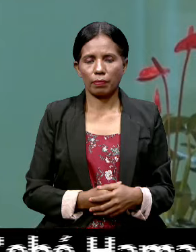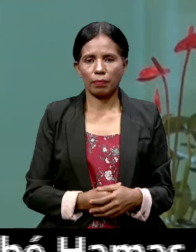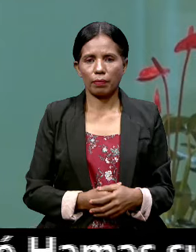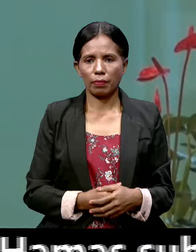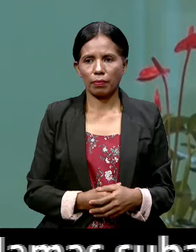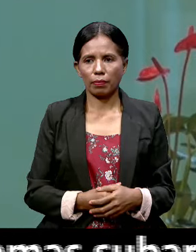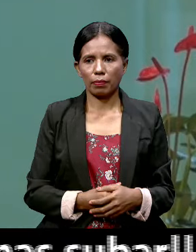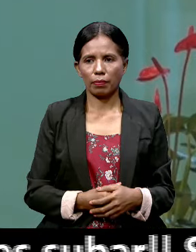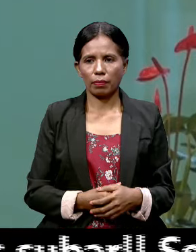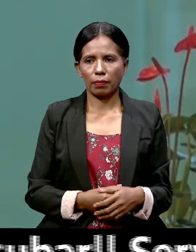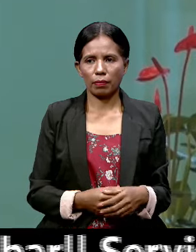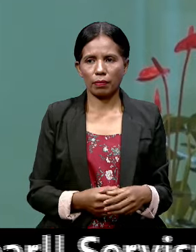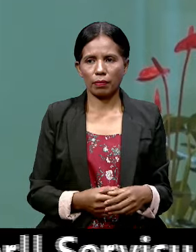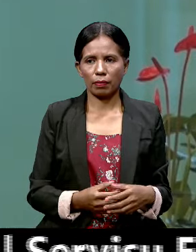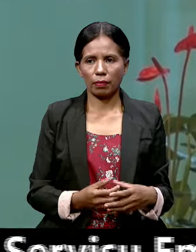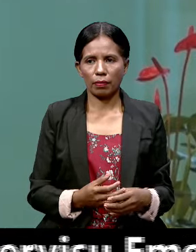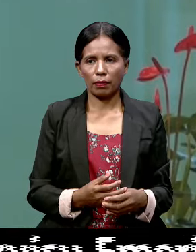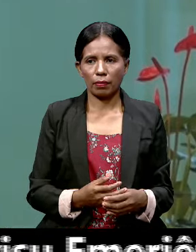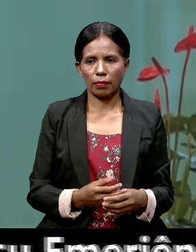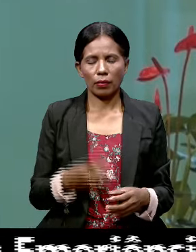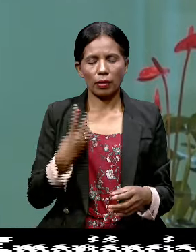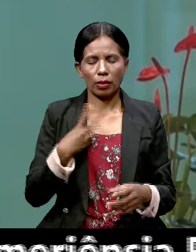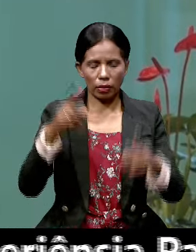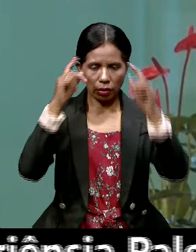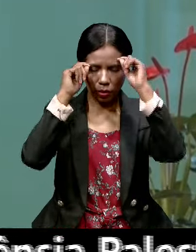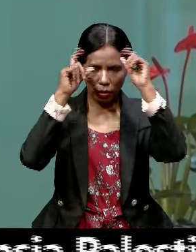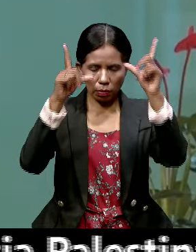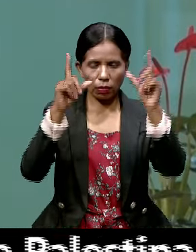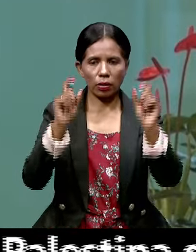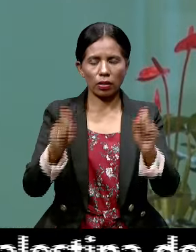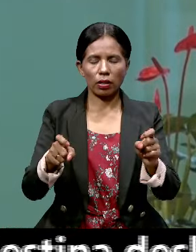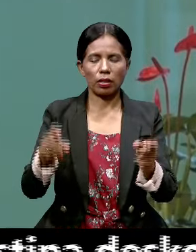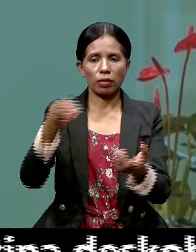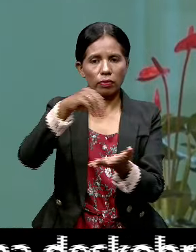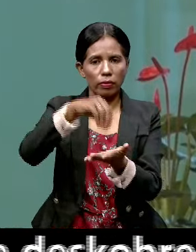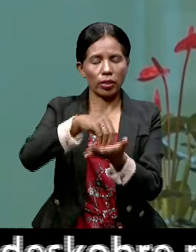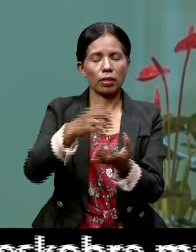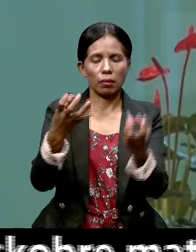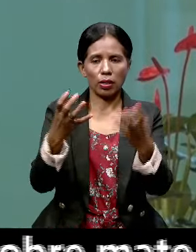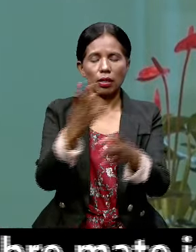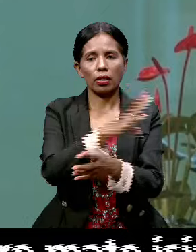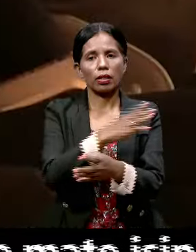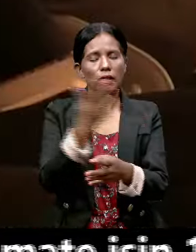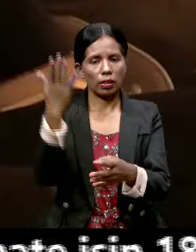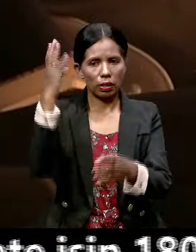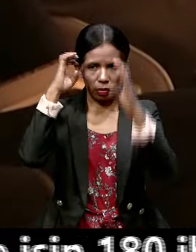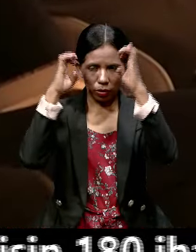esse foco e importância que Timor está a dar e que Portugal é tão importante